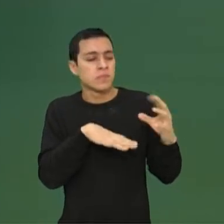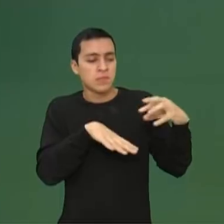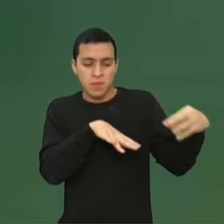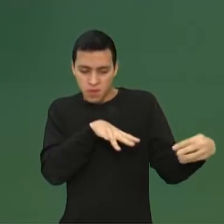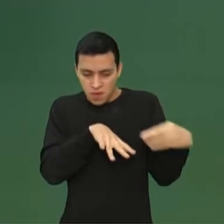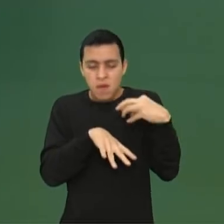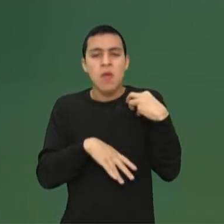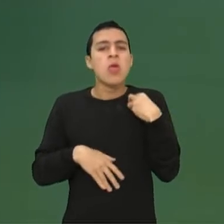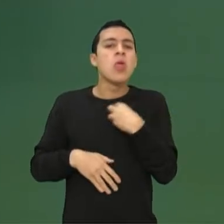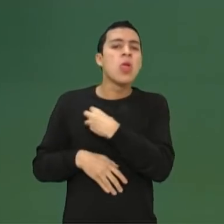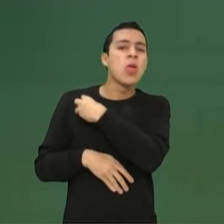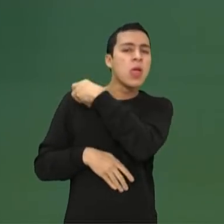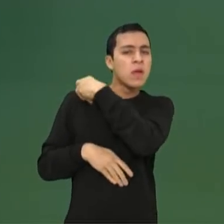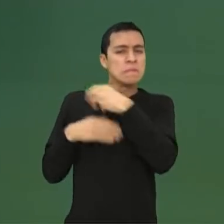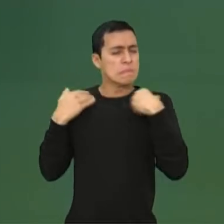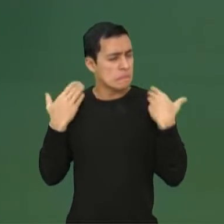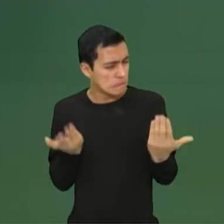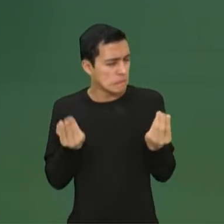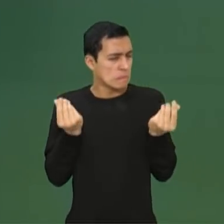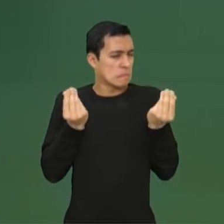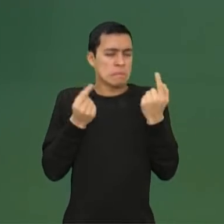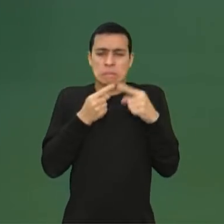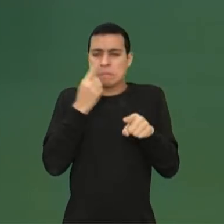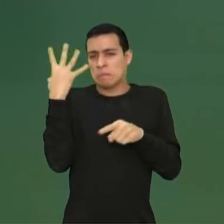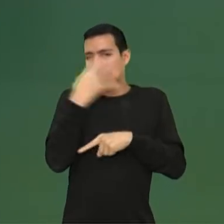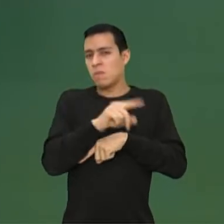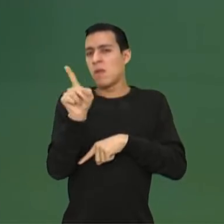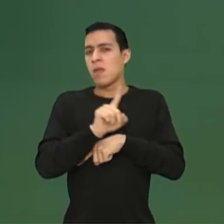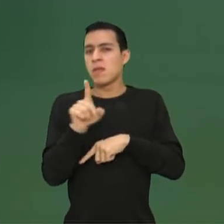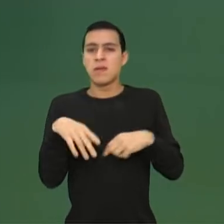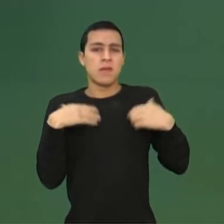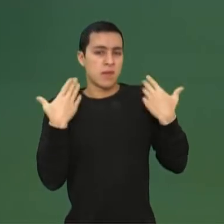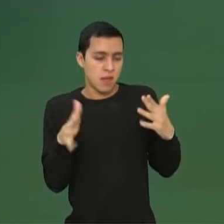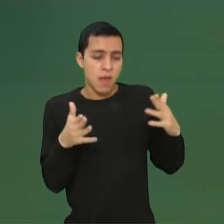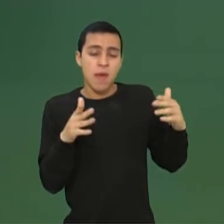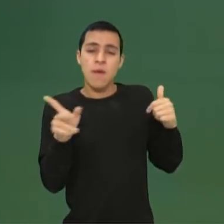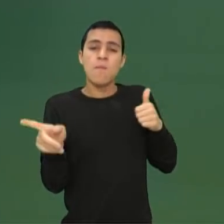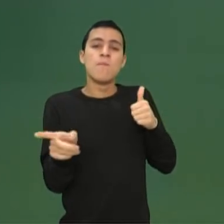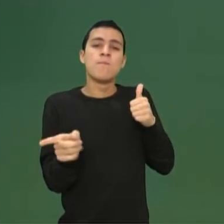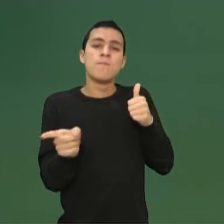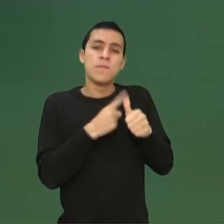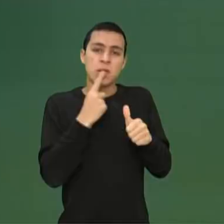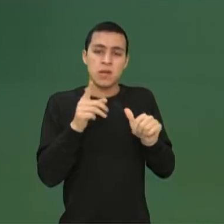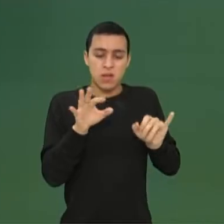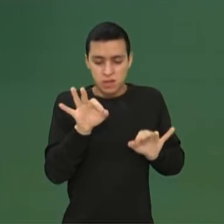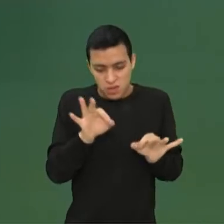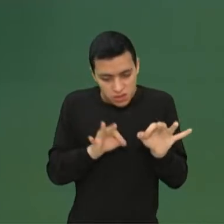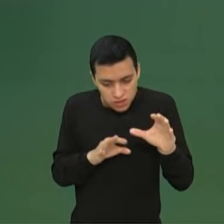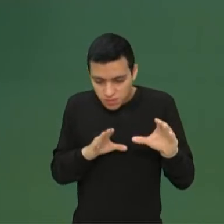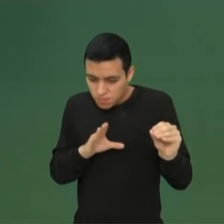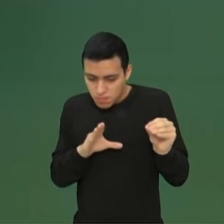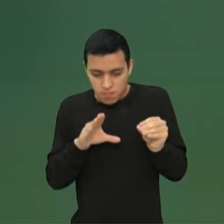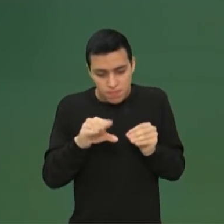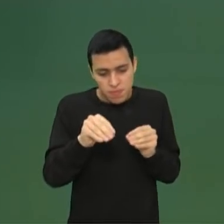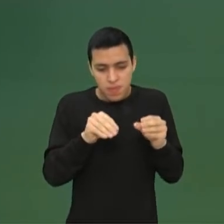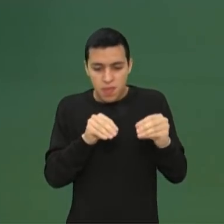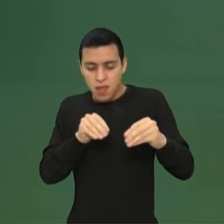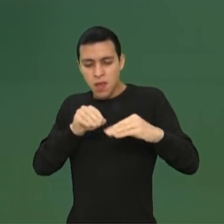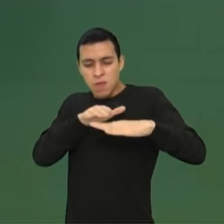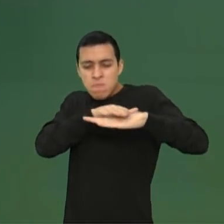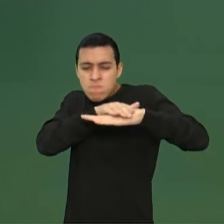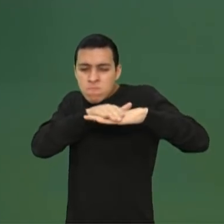numa correntinha. Não fica bonito. Então eu vou ter que preparar, trabalhar, moldar esta